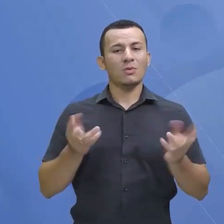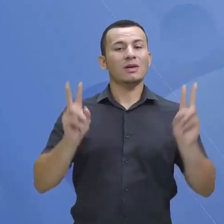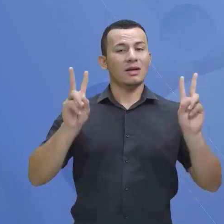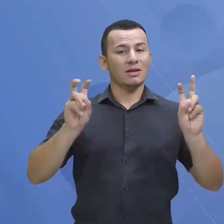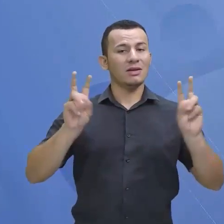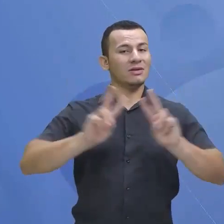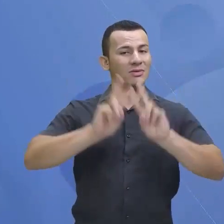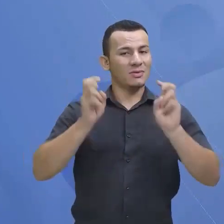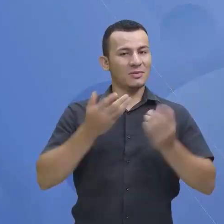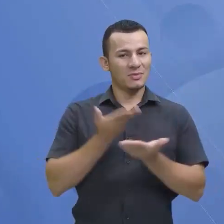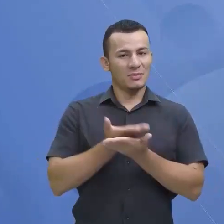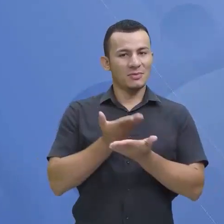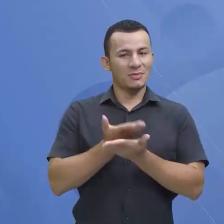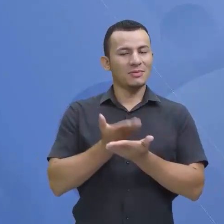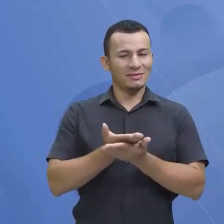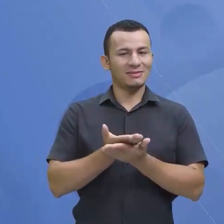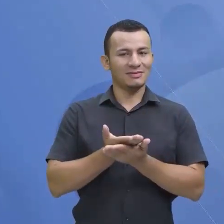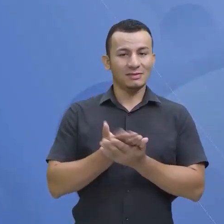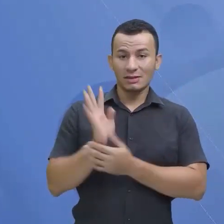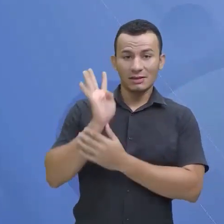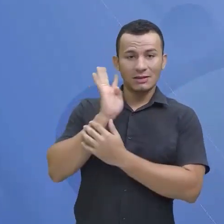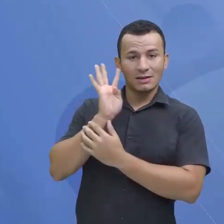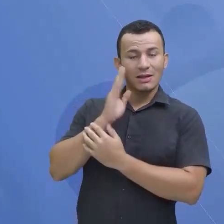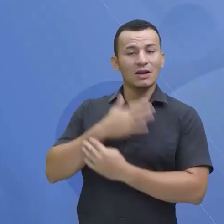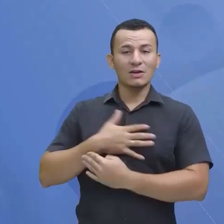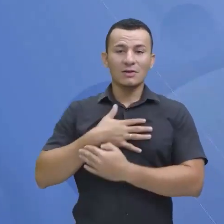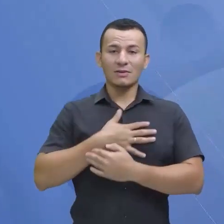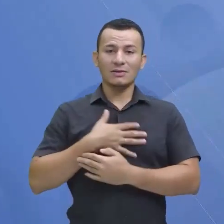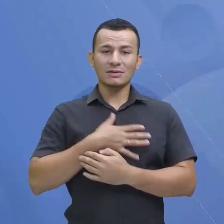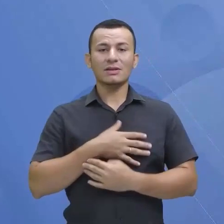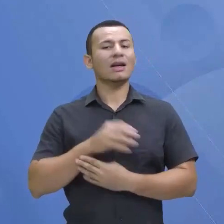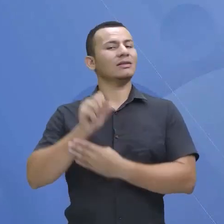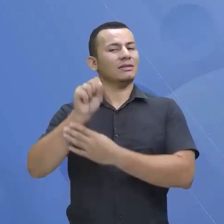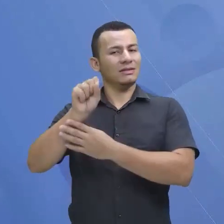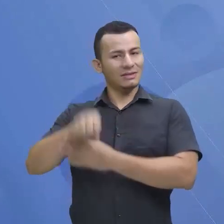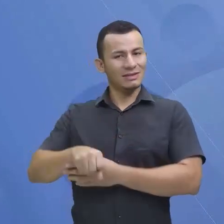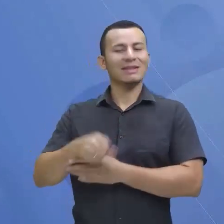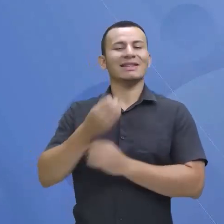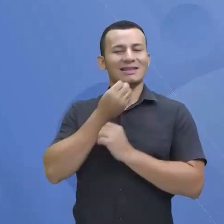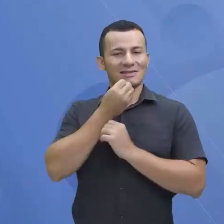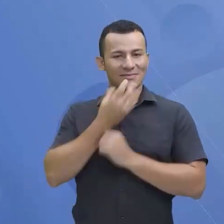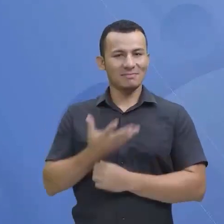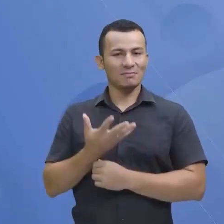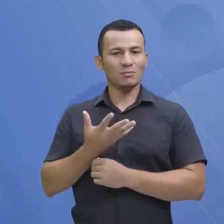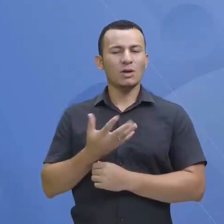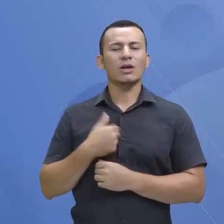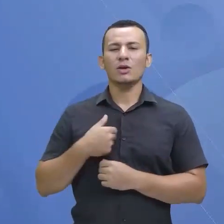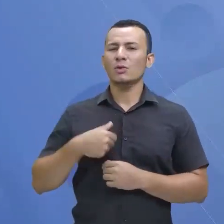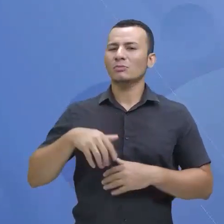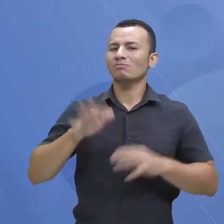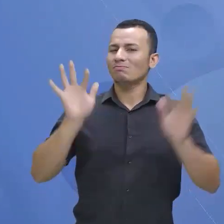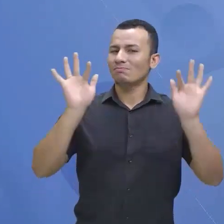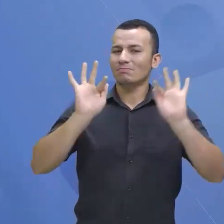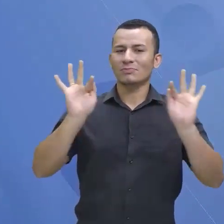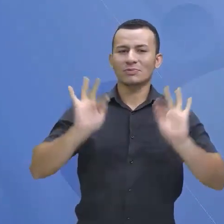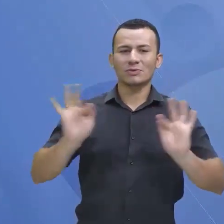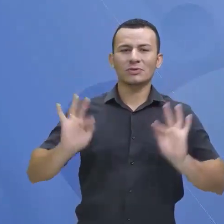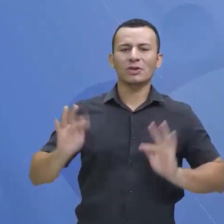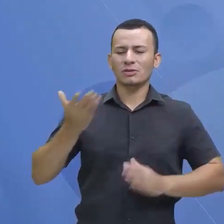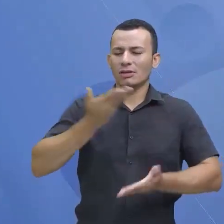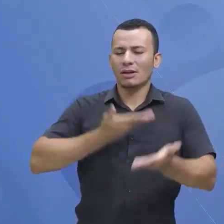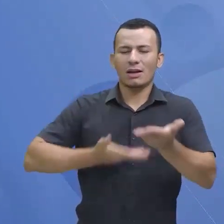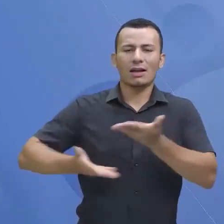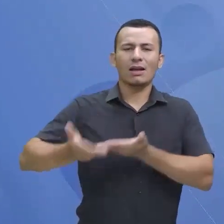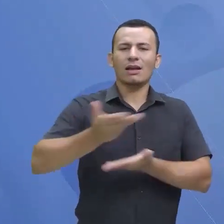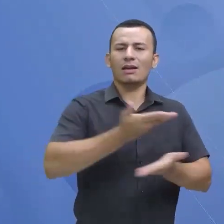aprendeu hoje. Foi legal? Foi divertido? Muito bem! Fico muito feliz que eu pude